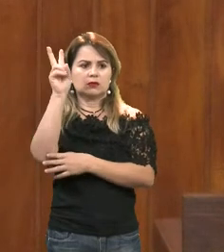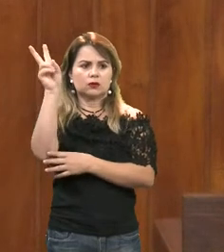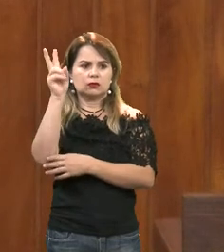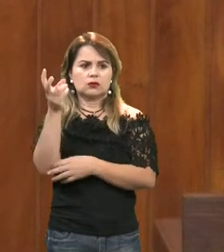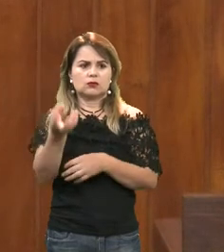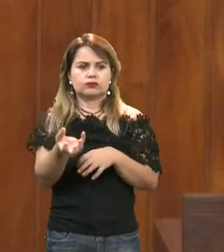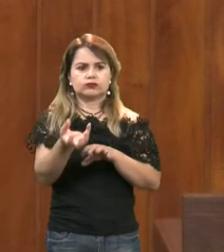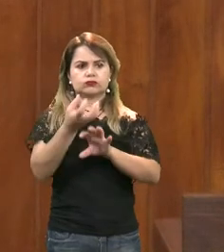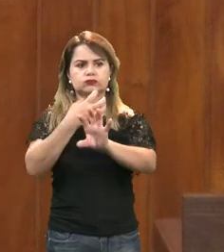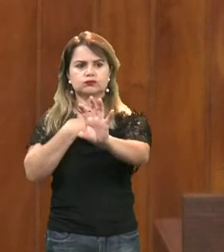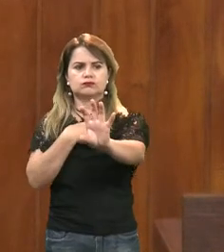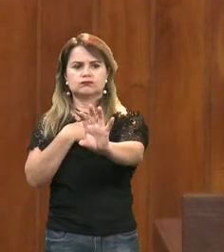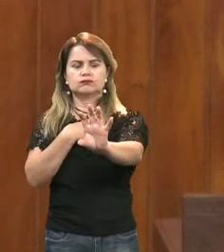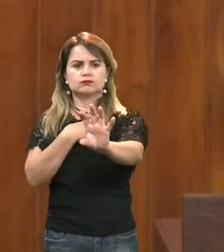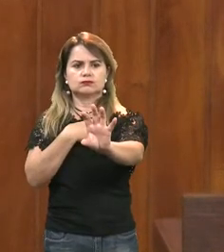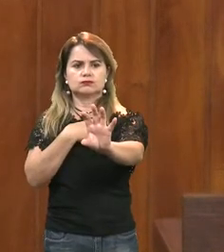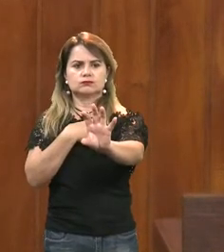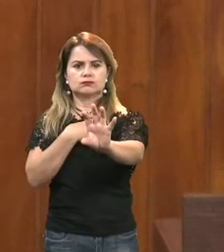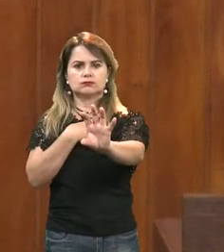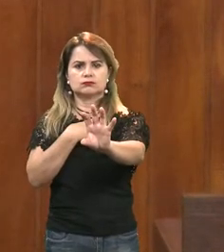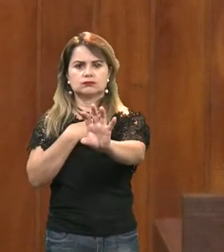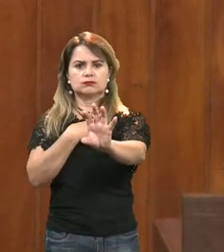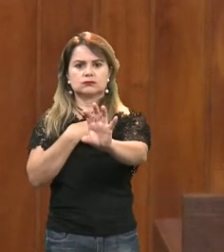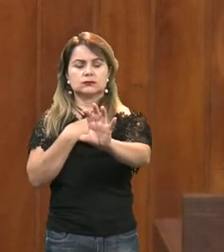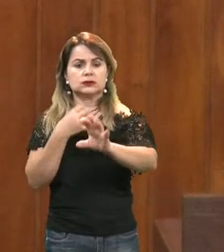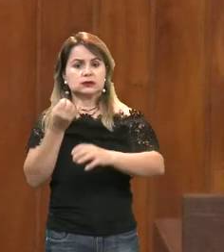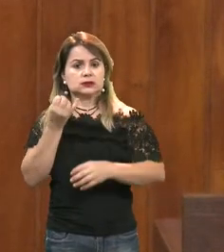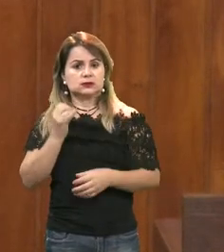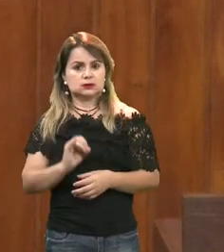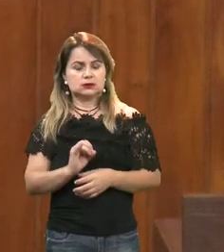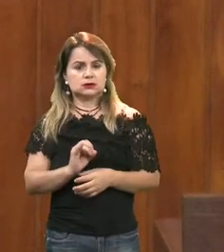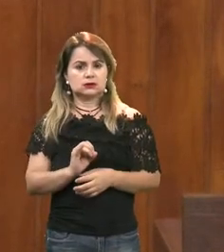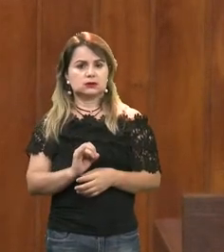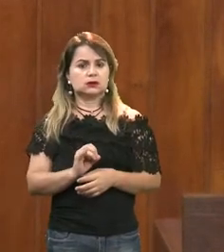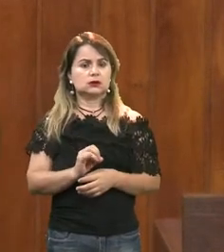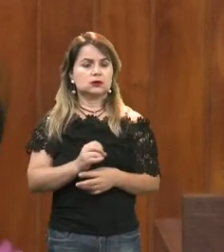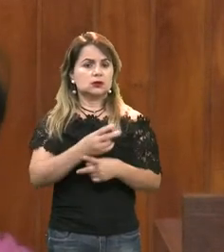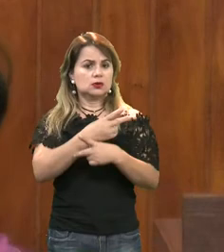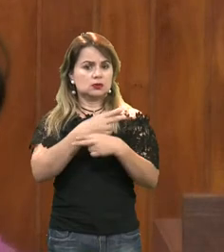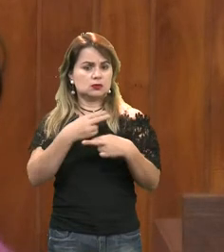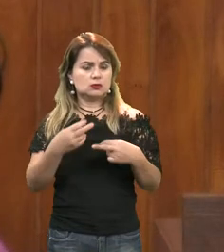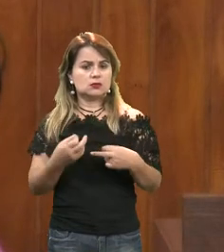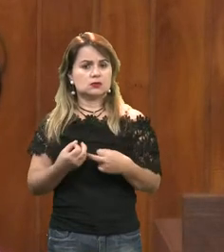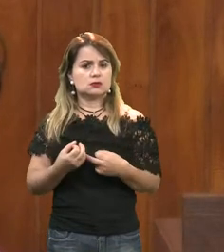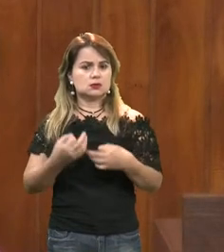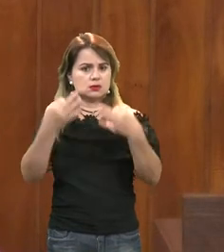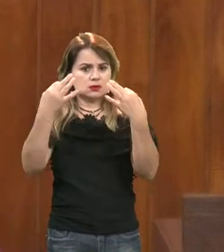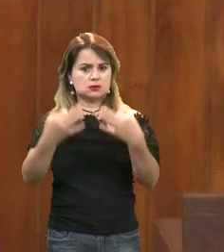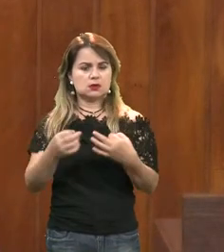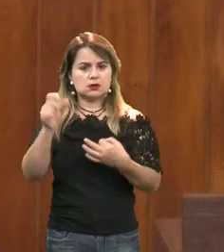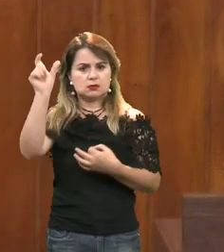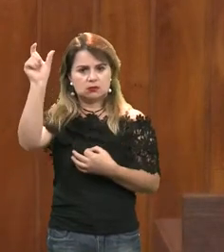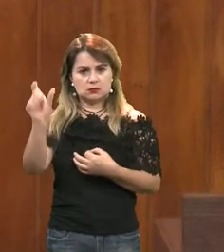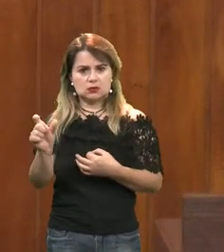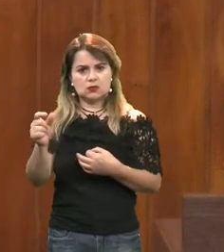né? Porque se algo dá certo para alguém, como eu posso ser contra? Pelo amor de